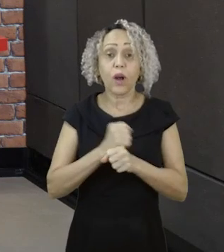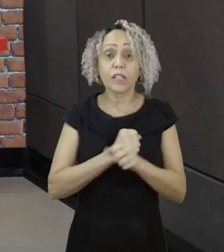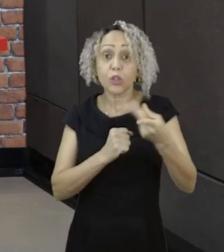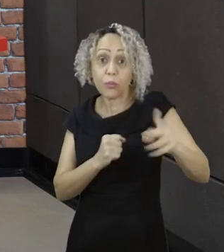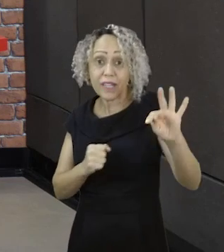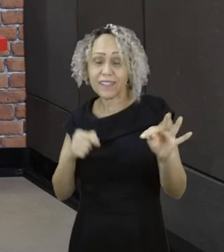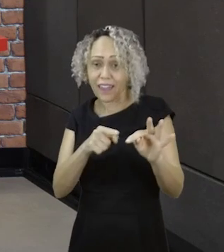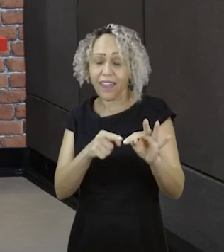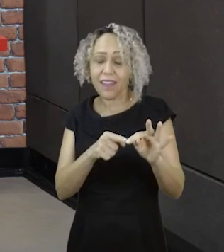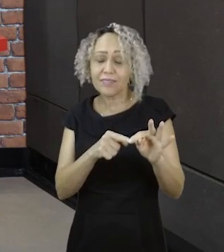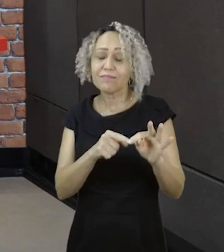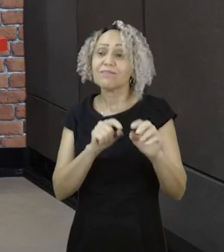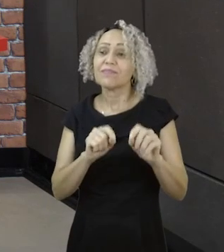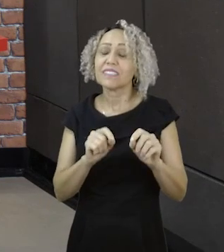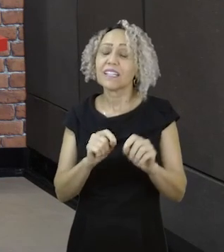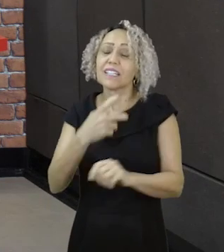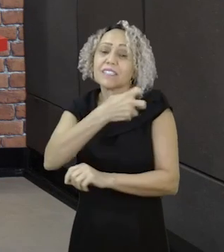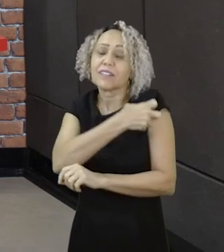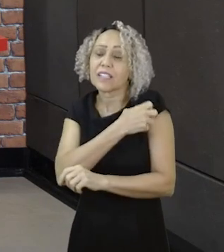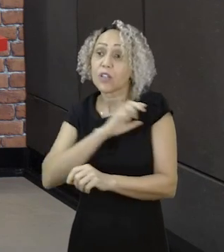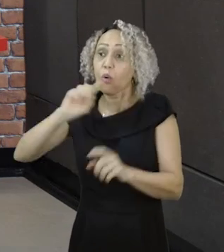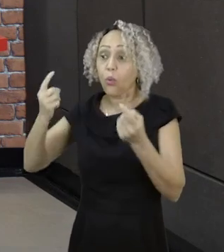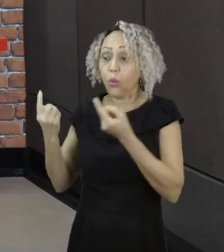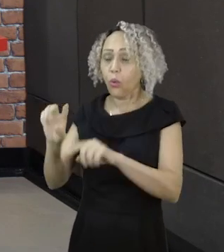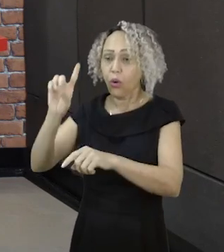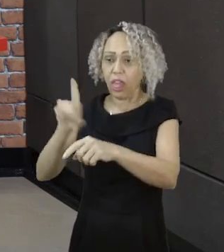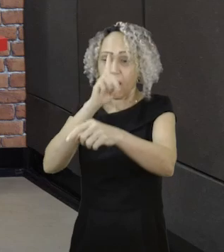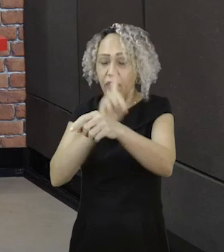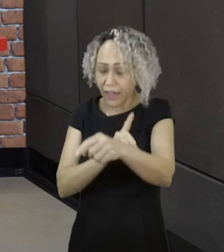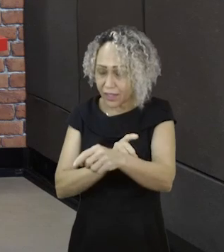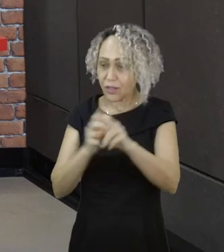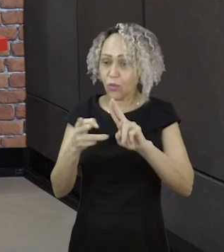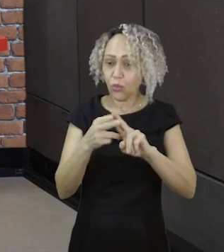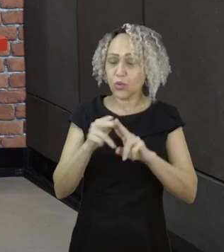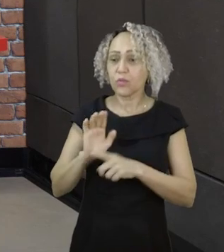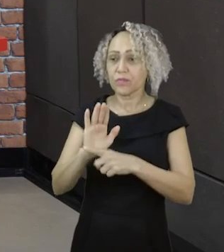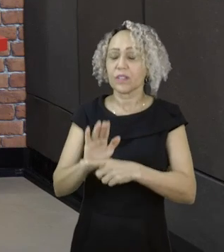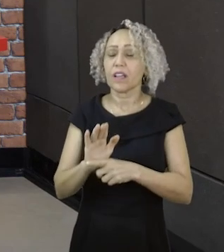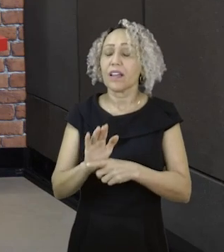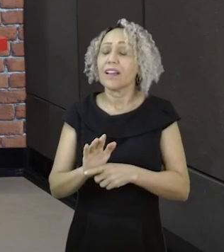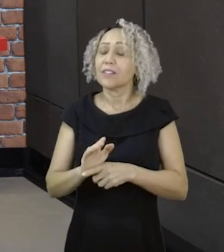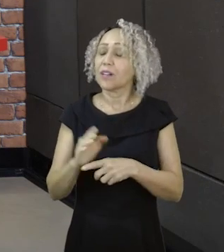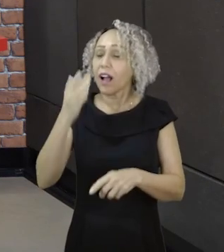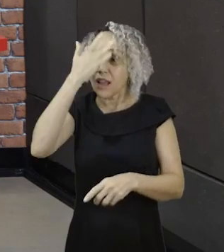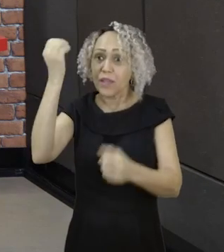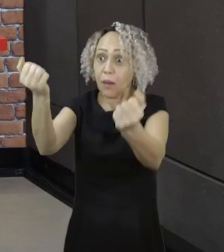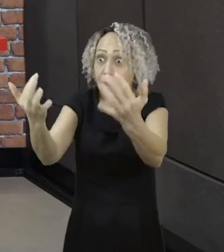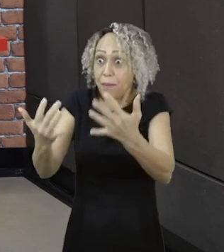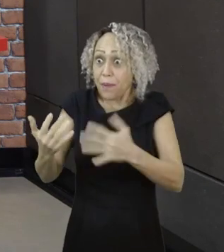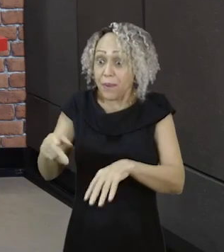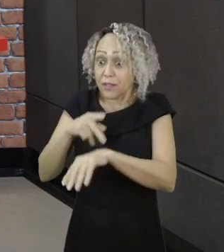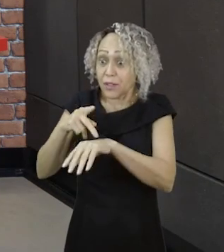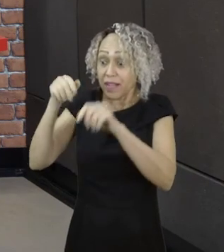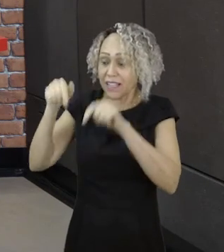44 anos do PT. Tem início a vacinação contra a dengue pelo SUS. Turismo internacional bate recorde no Brasil.